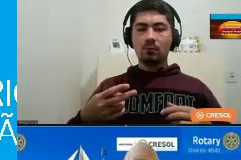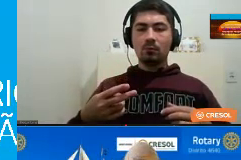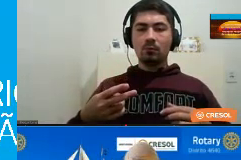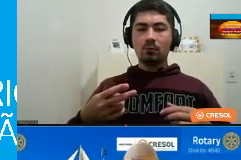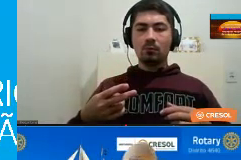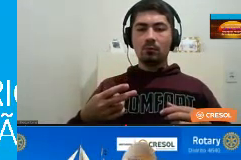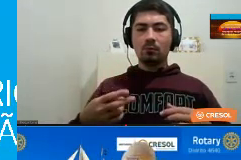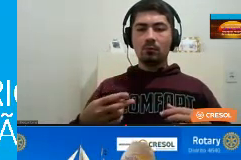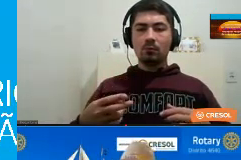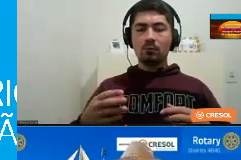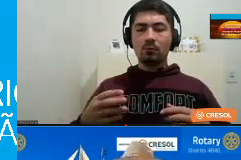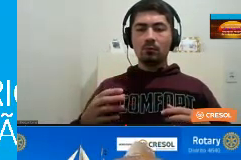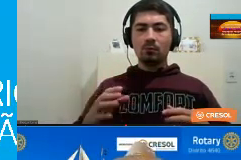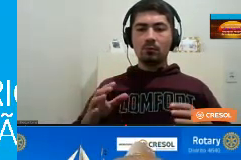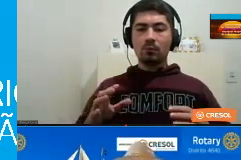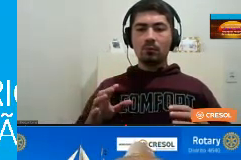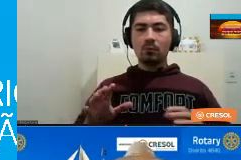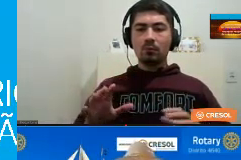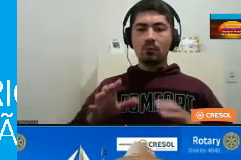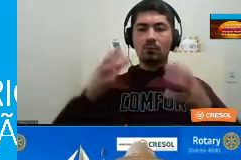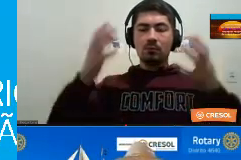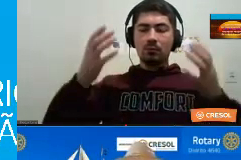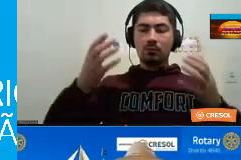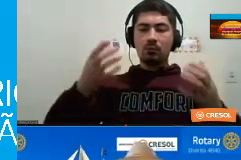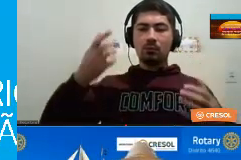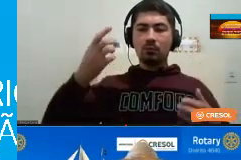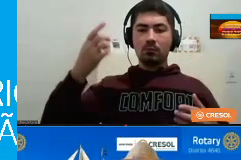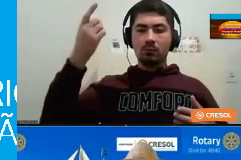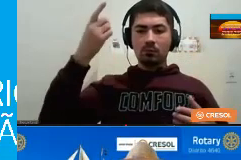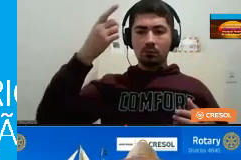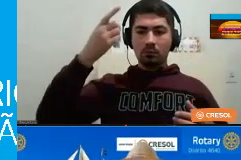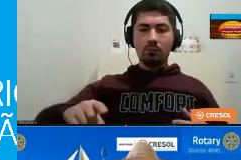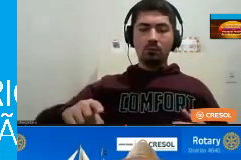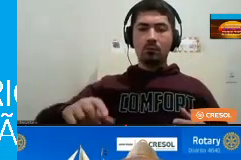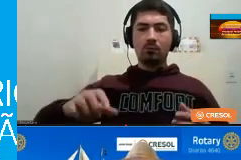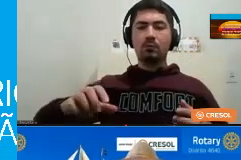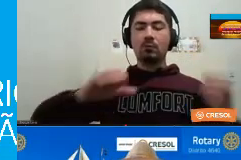E quando eu tive uma segunda chance na minha vida, tudo mudou.